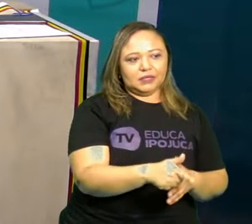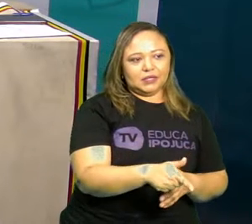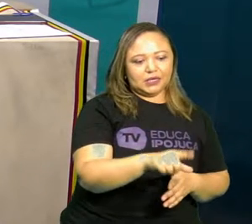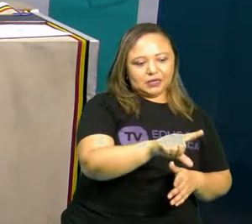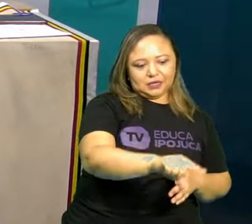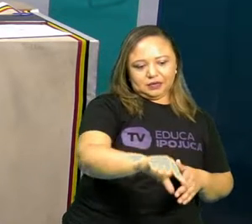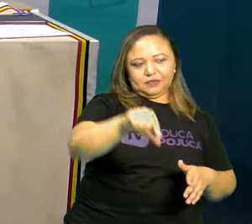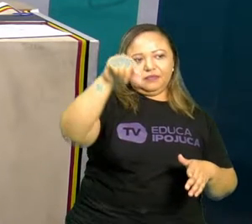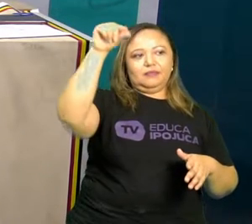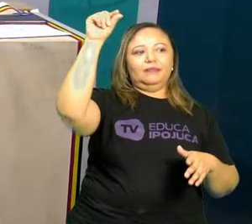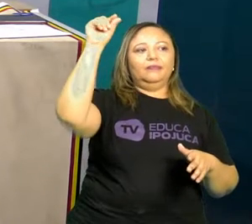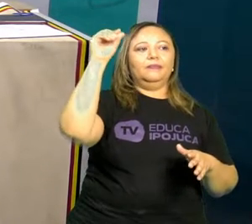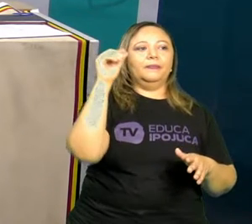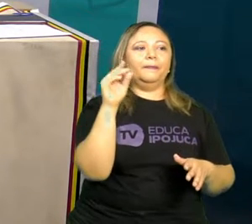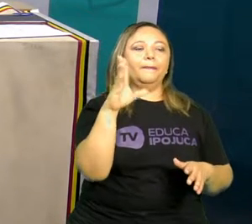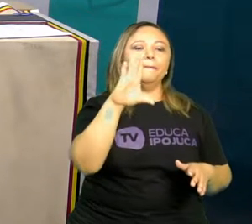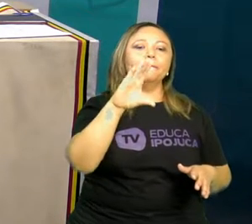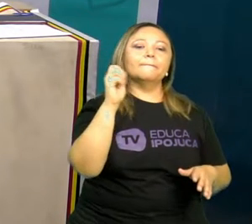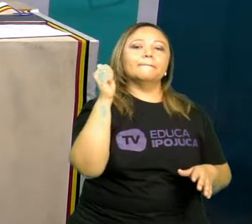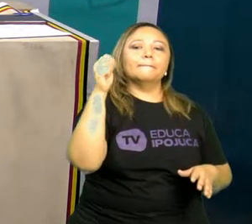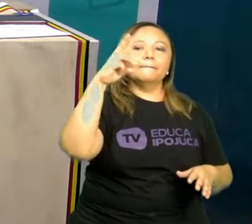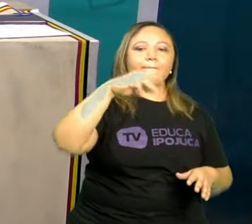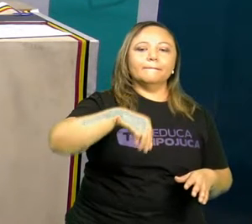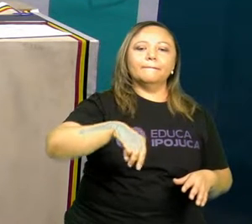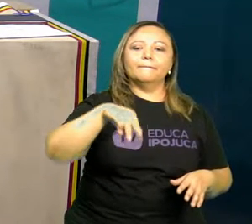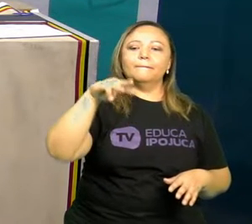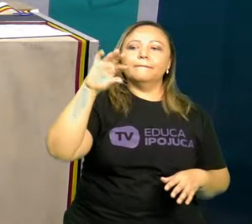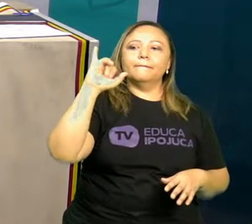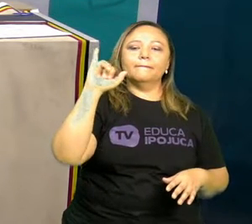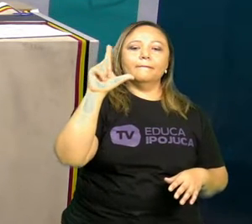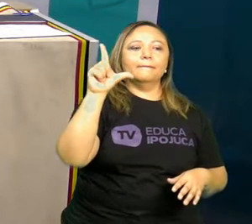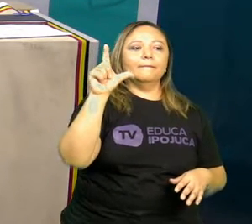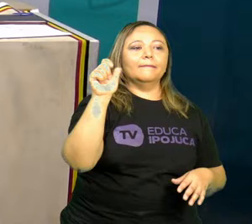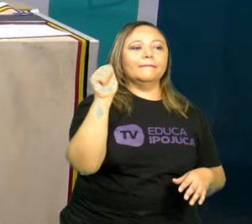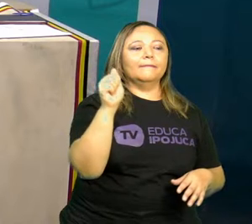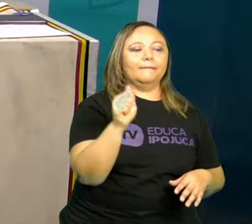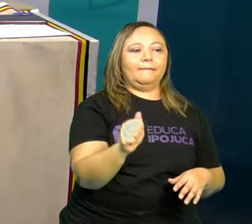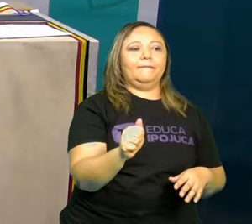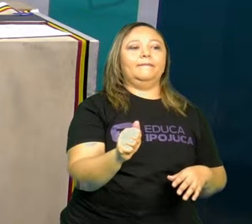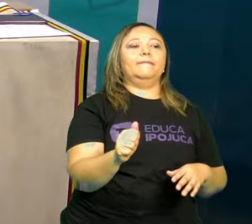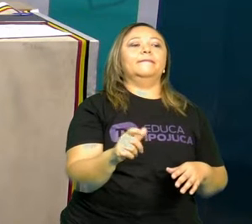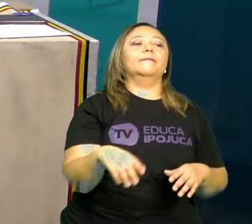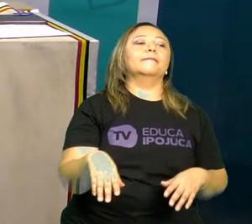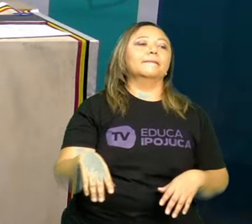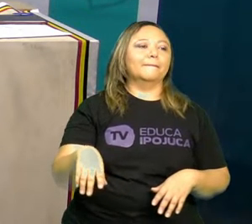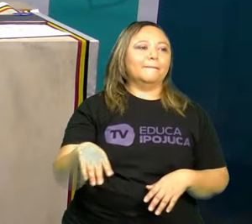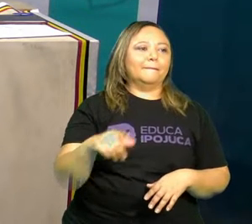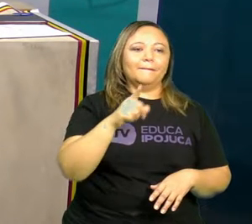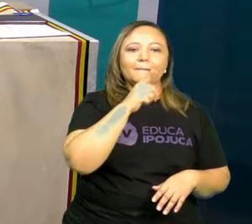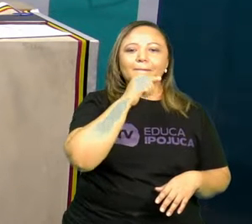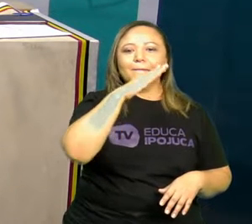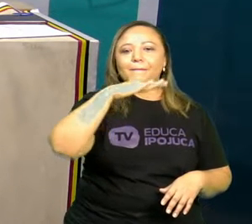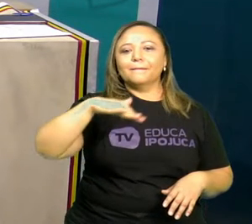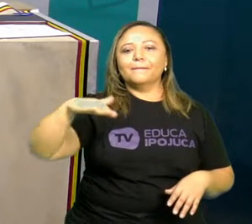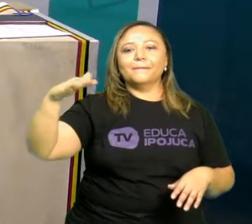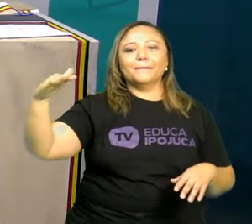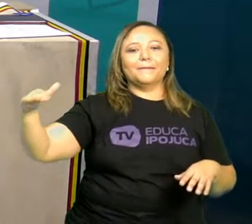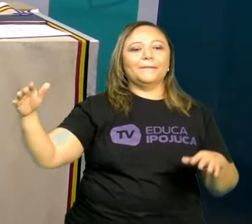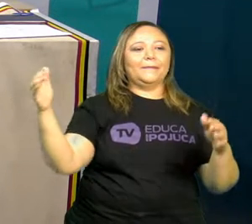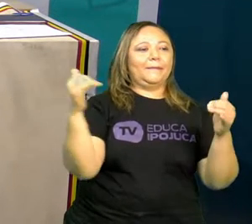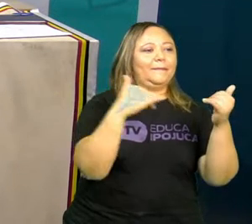eu tirava Camila do fundo do mar. A